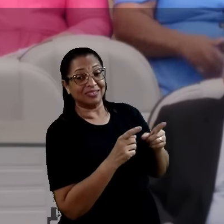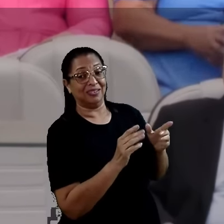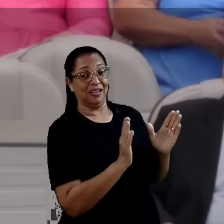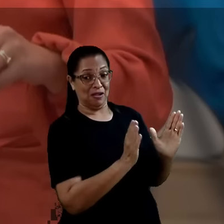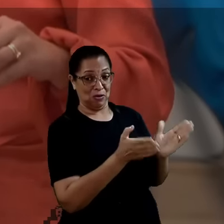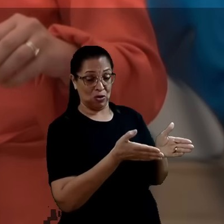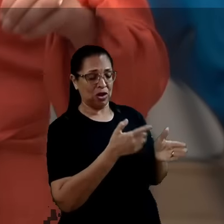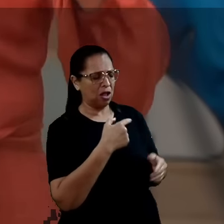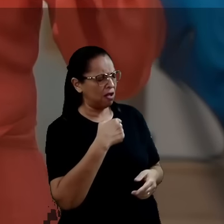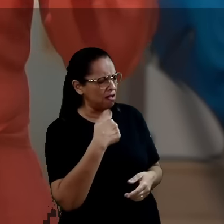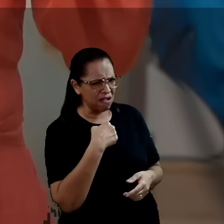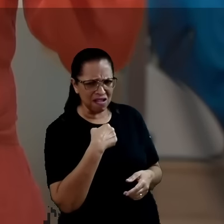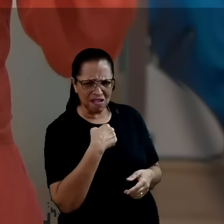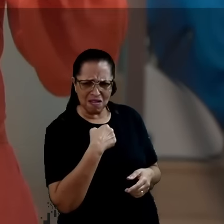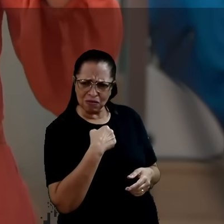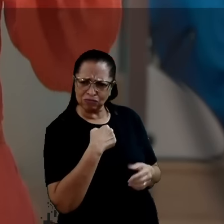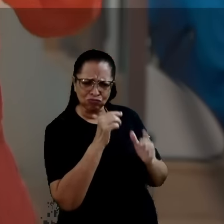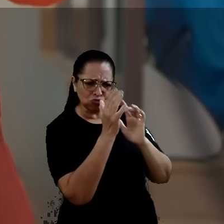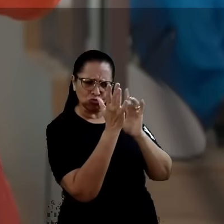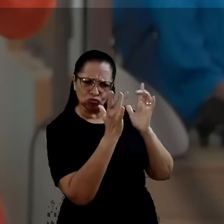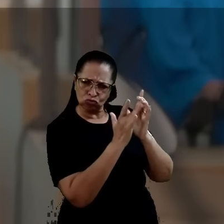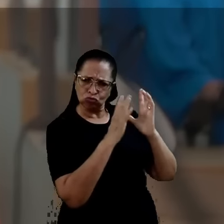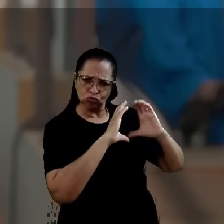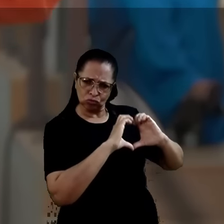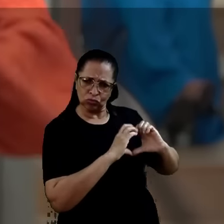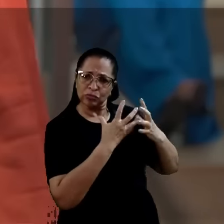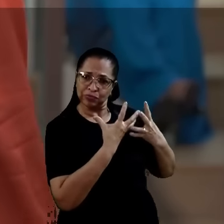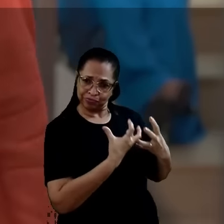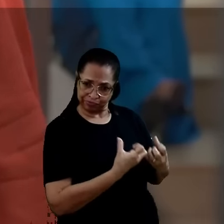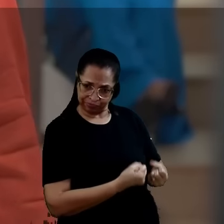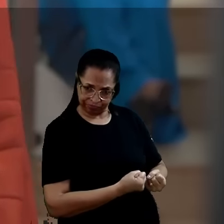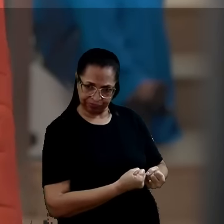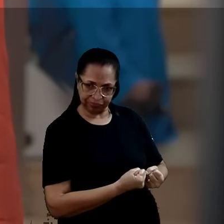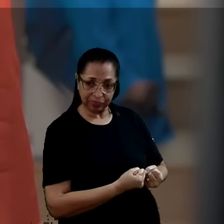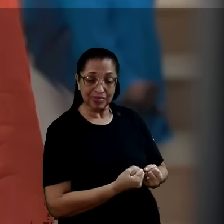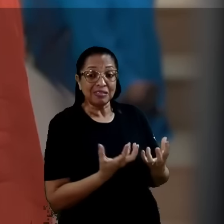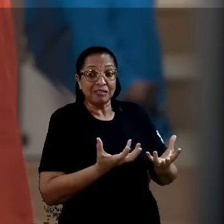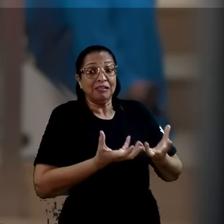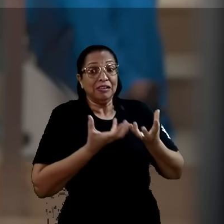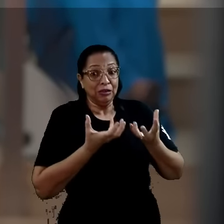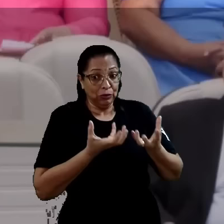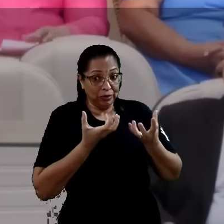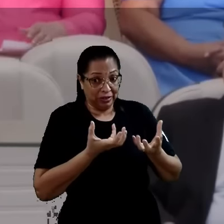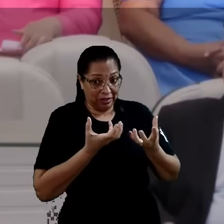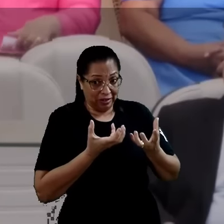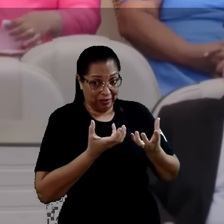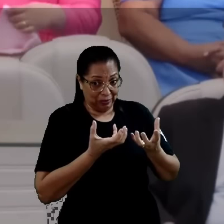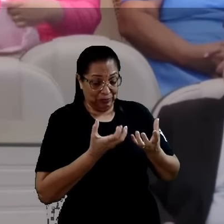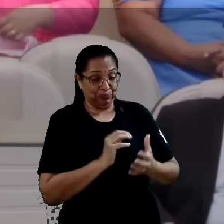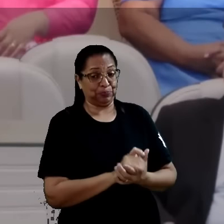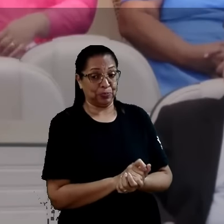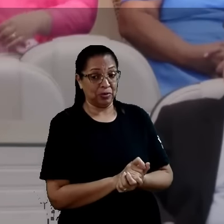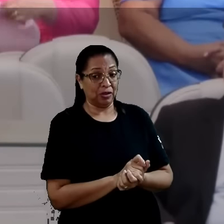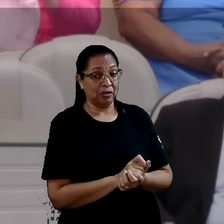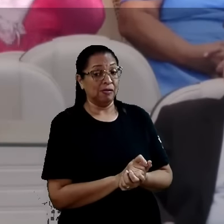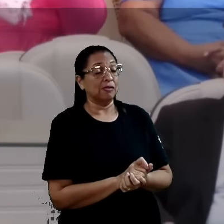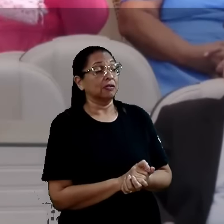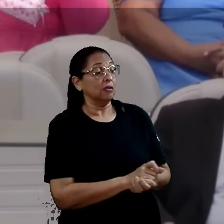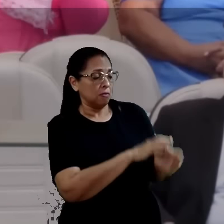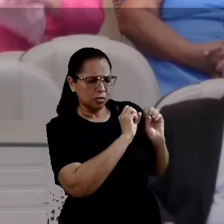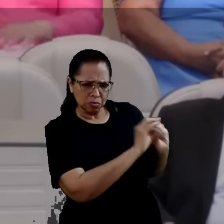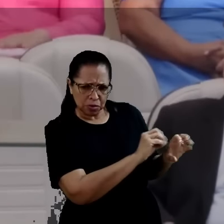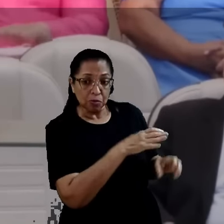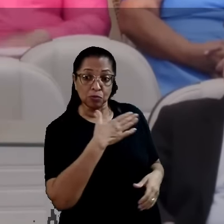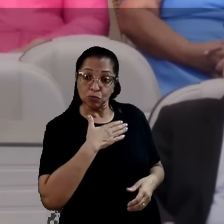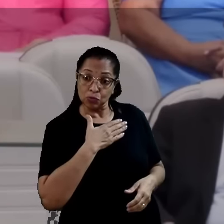filhos sejam ensinados no Novo Testamento e o senhor é mestre em grego nós temos o conhecimento do